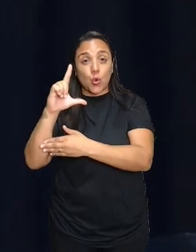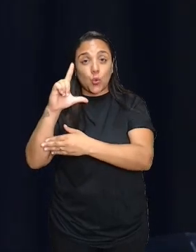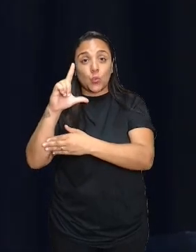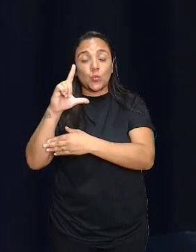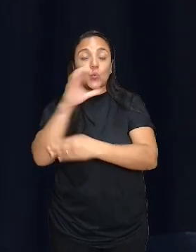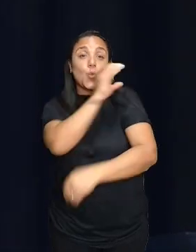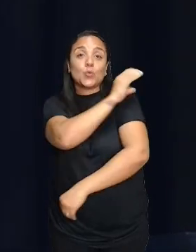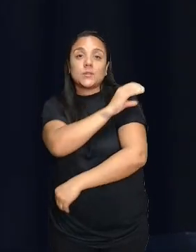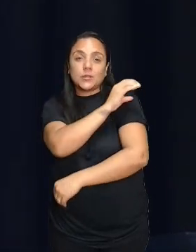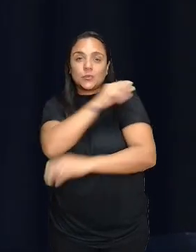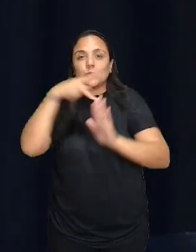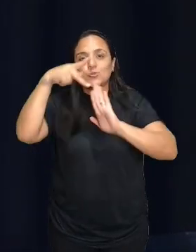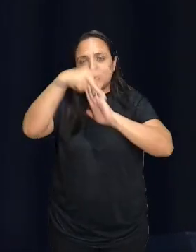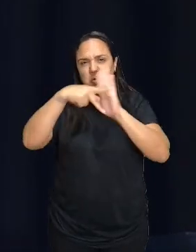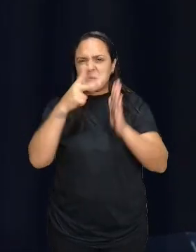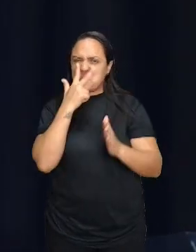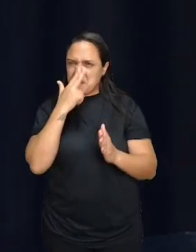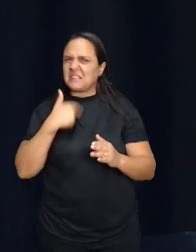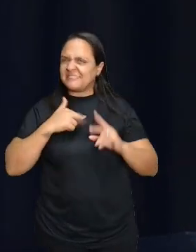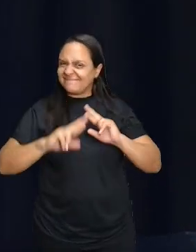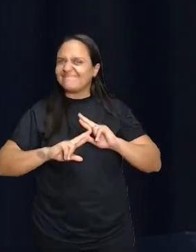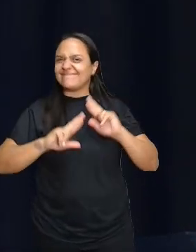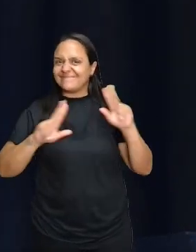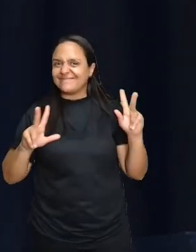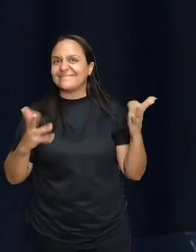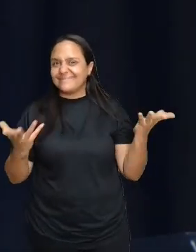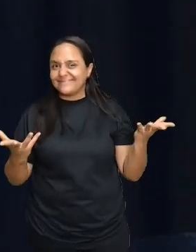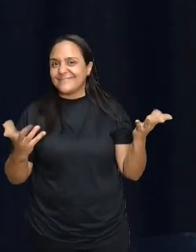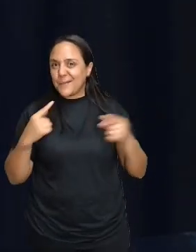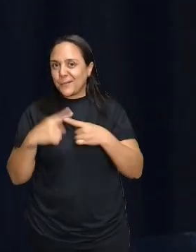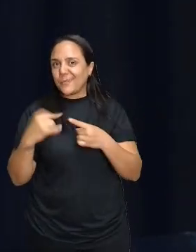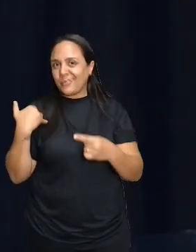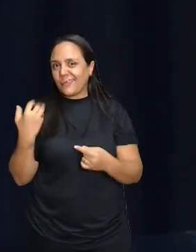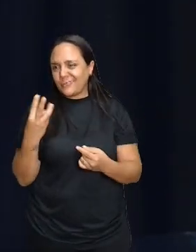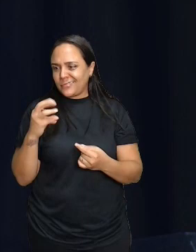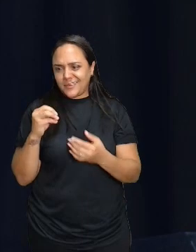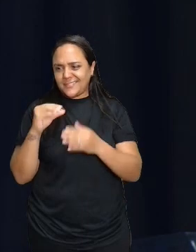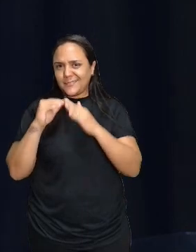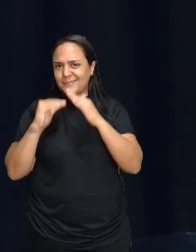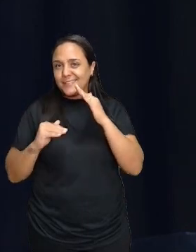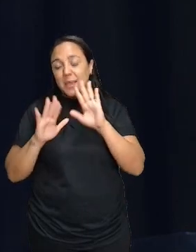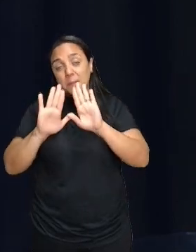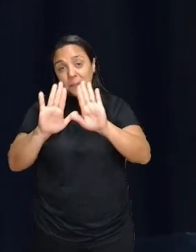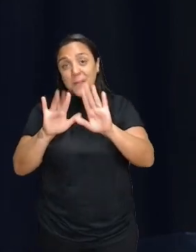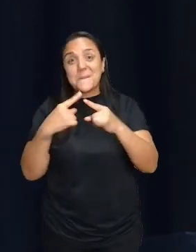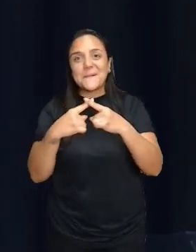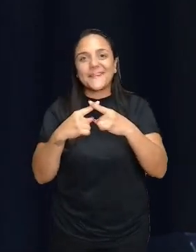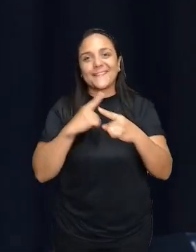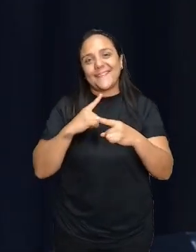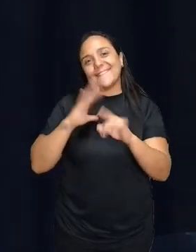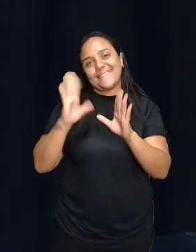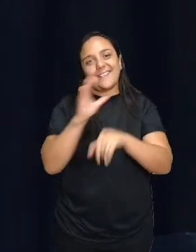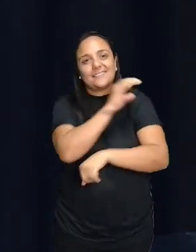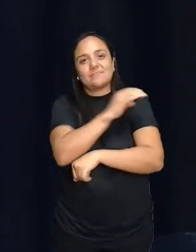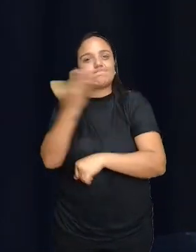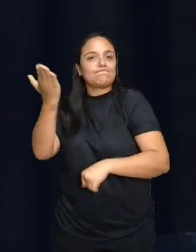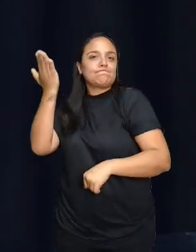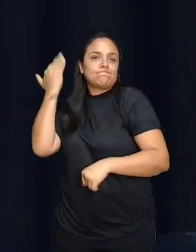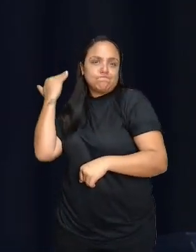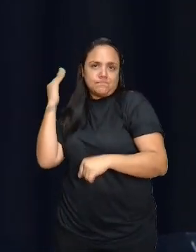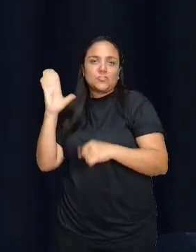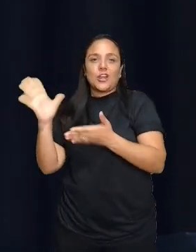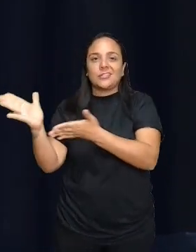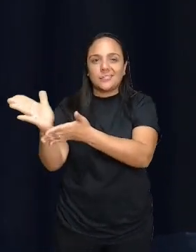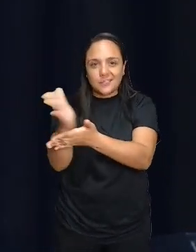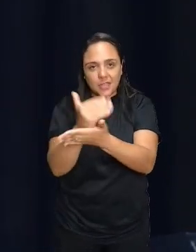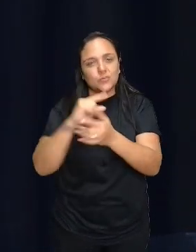estar mediando esse papo, porque eu não tenho nem 30. Mas é porque eu sou coordenadora do Cidadão de Dados e a gente já vai contar aí no